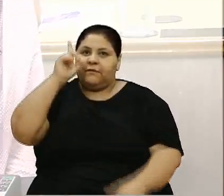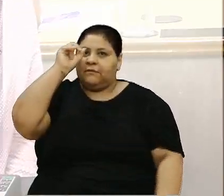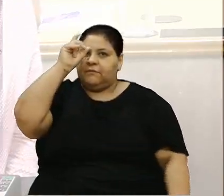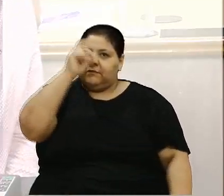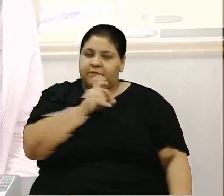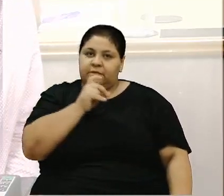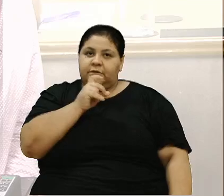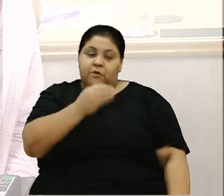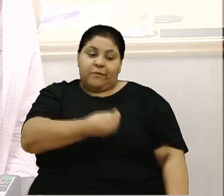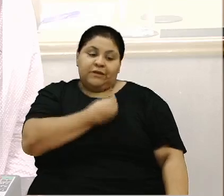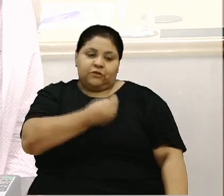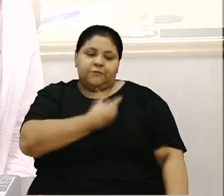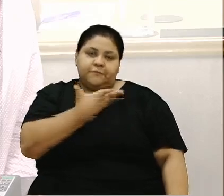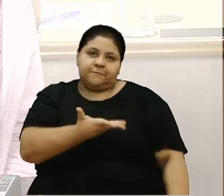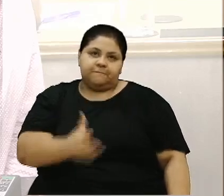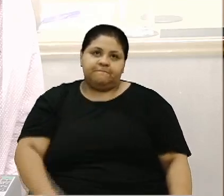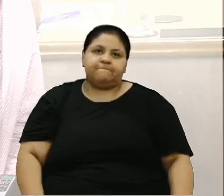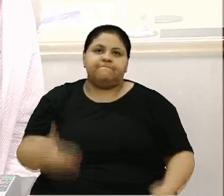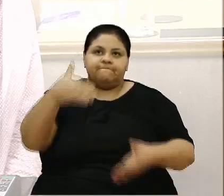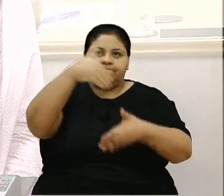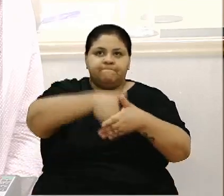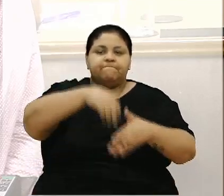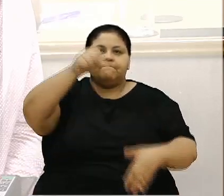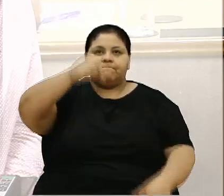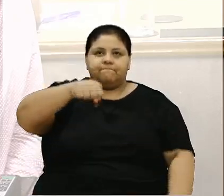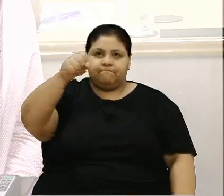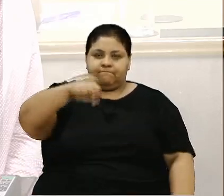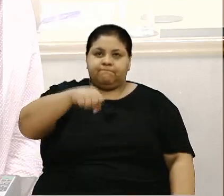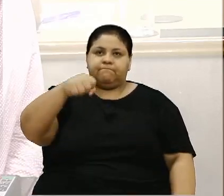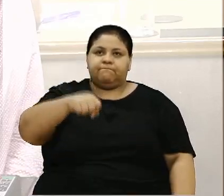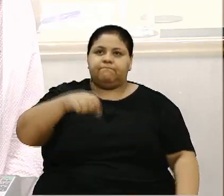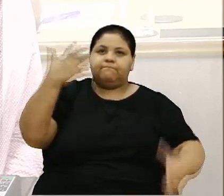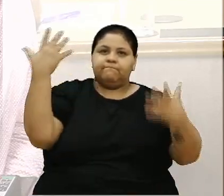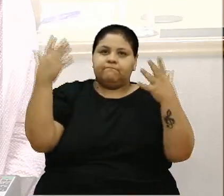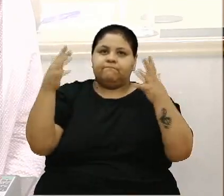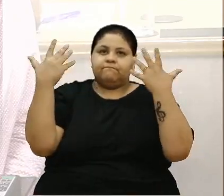a sobrevivência. Então, voto favorável e